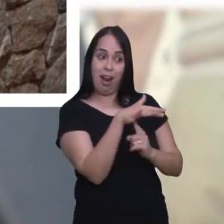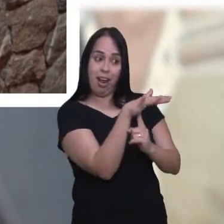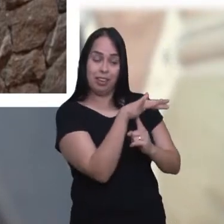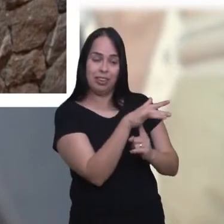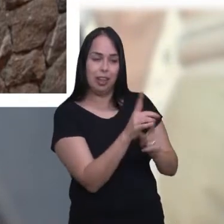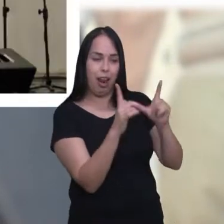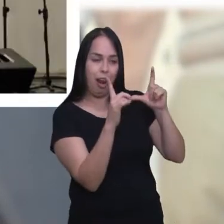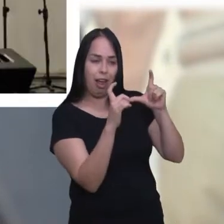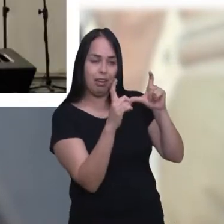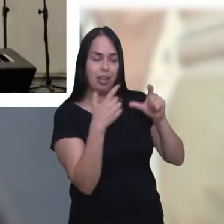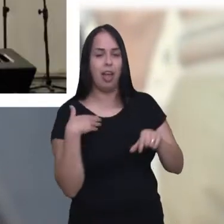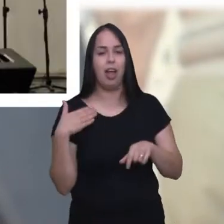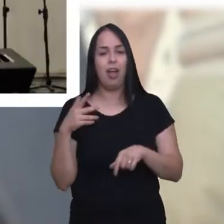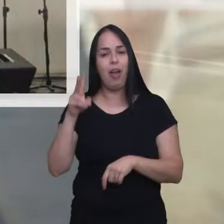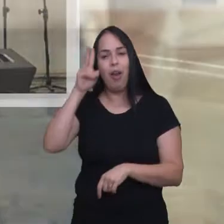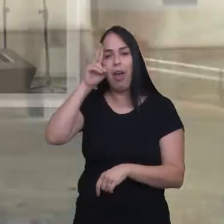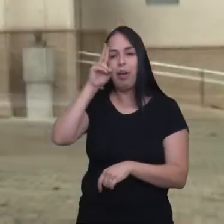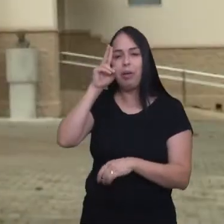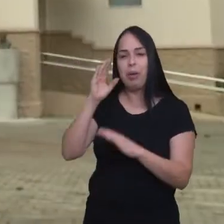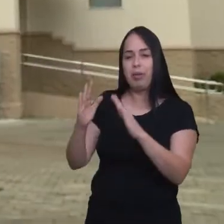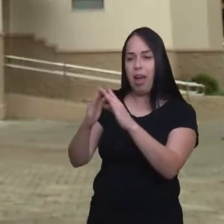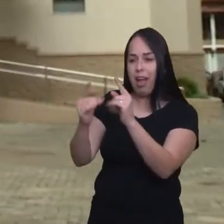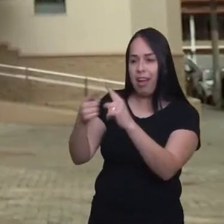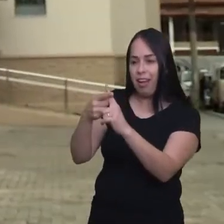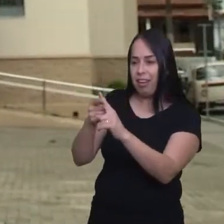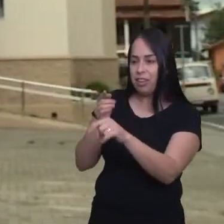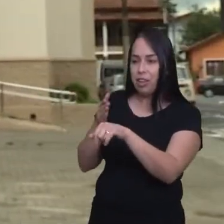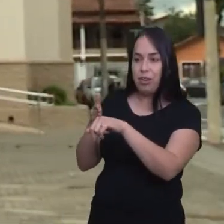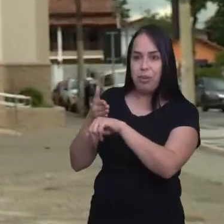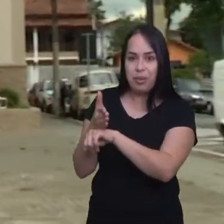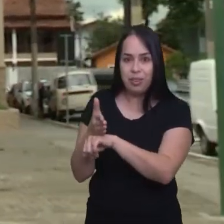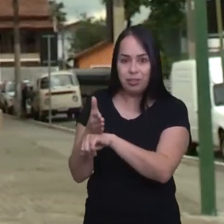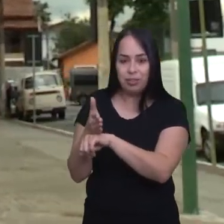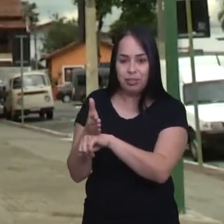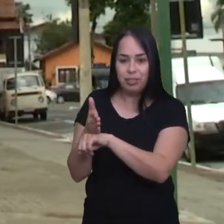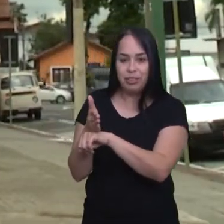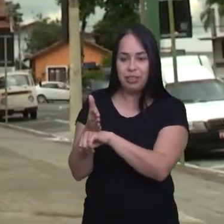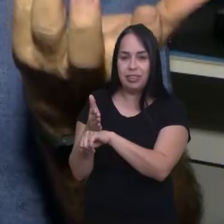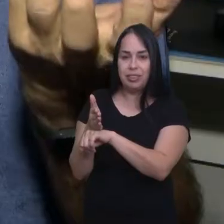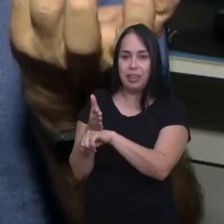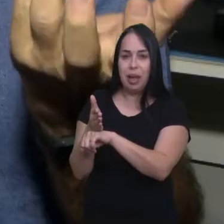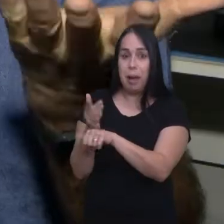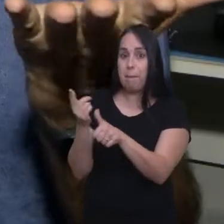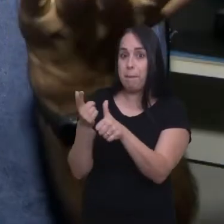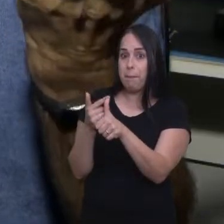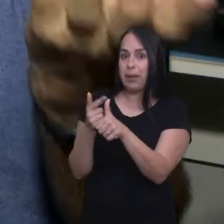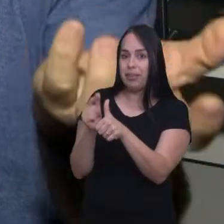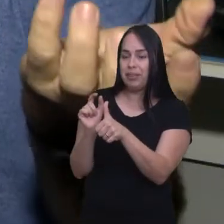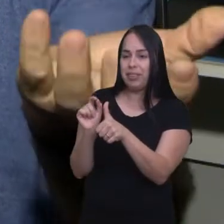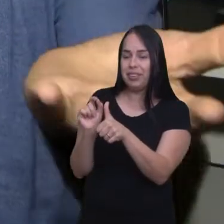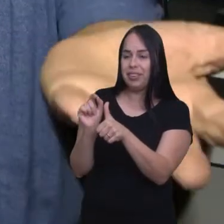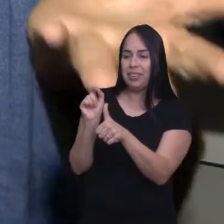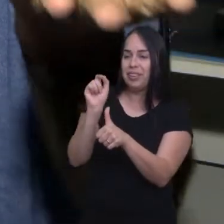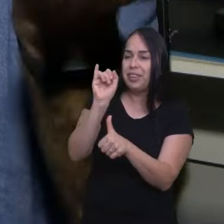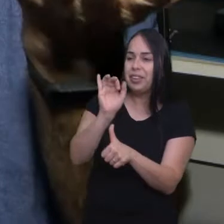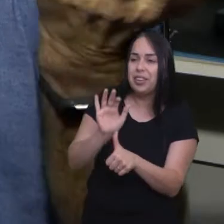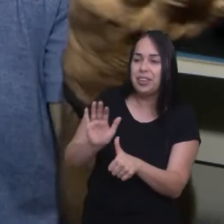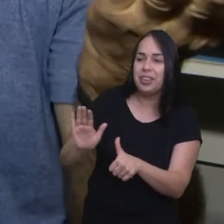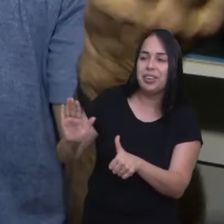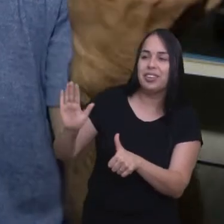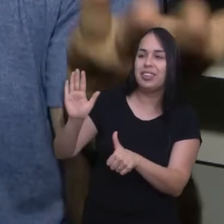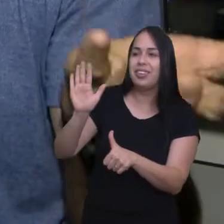lembro direitinho que eu entrei na igreja de Santana, de Matriz, e a primeira imagem que